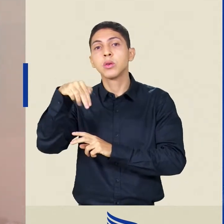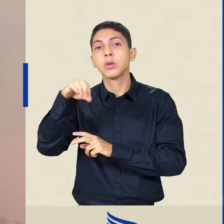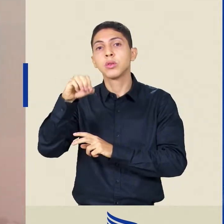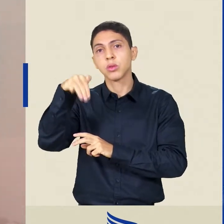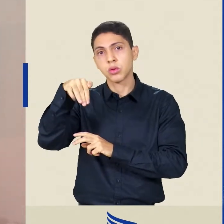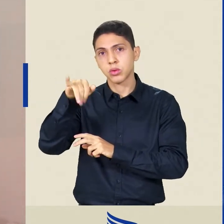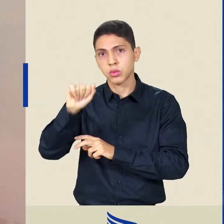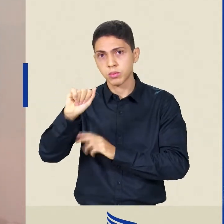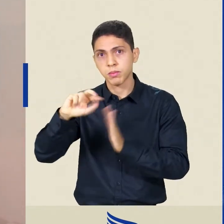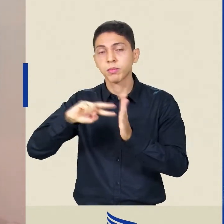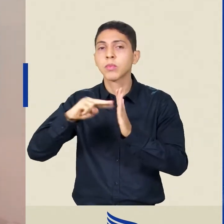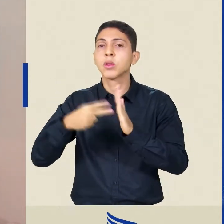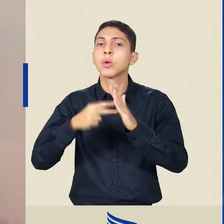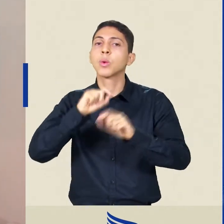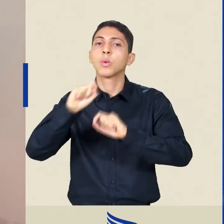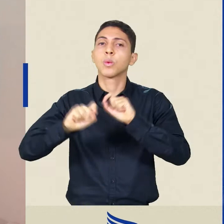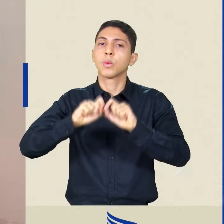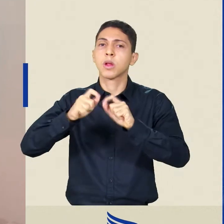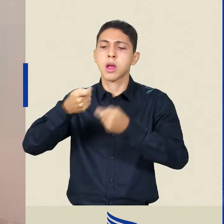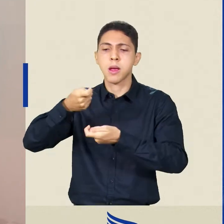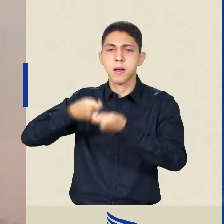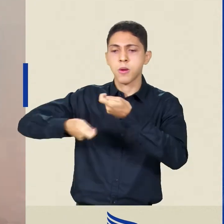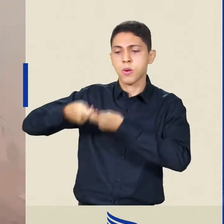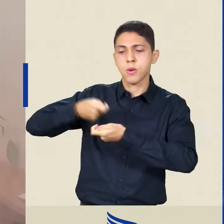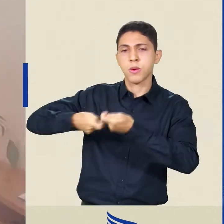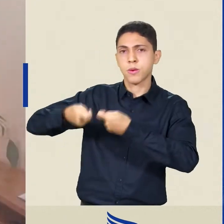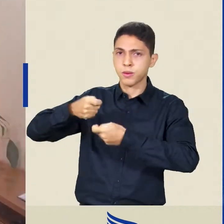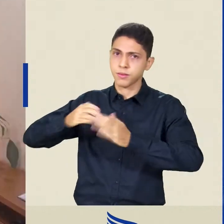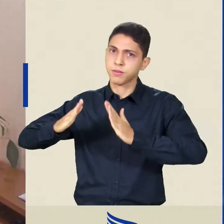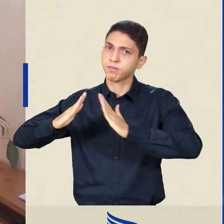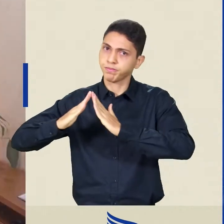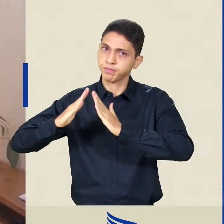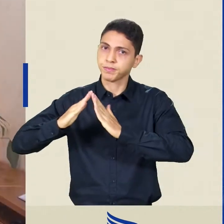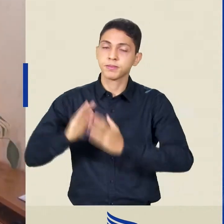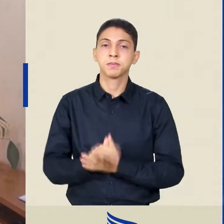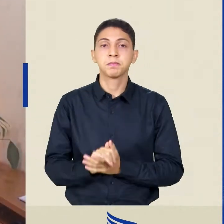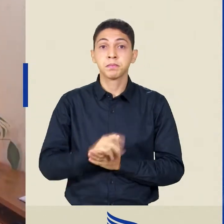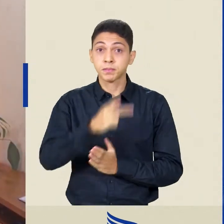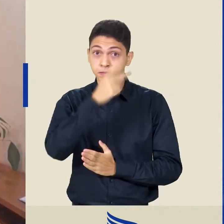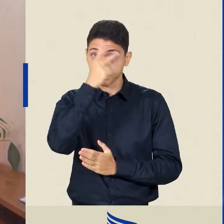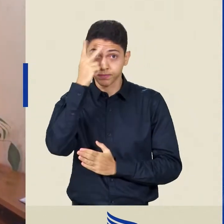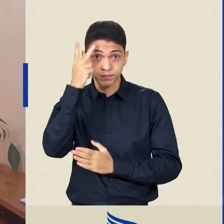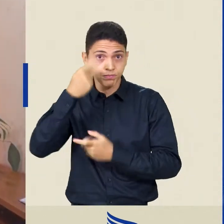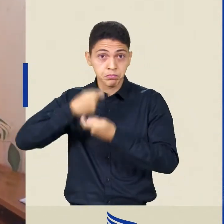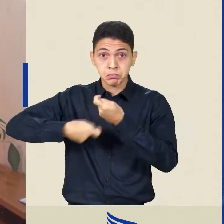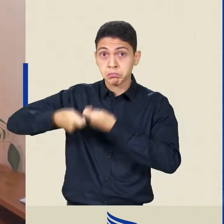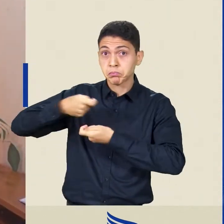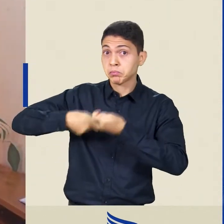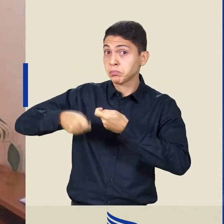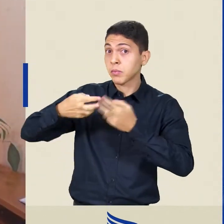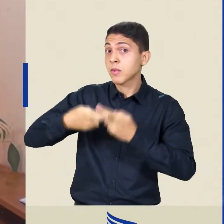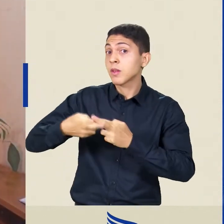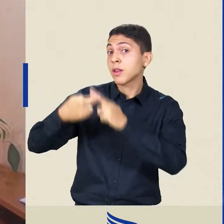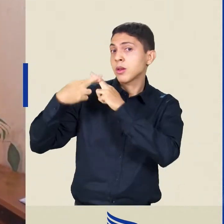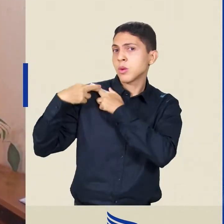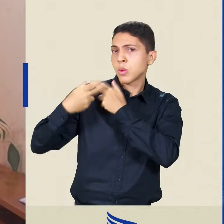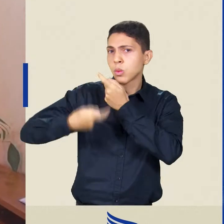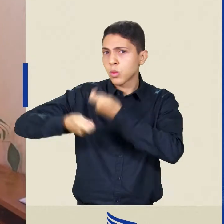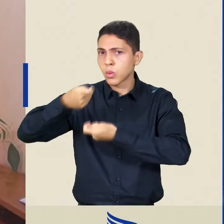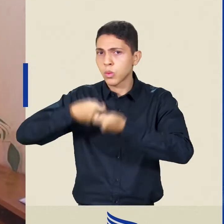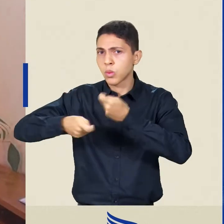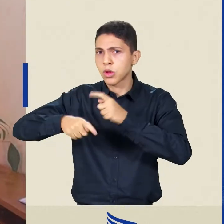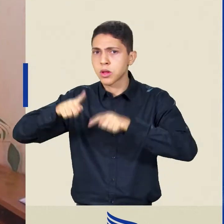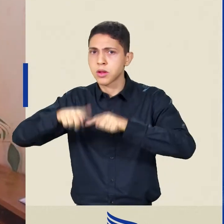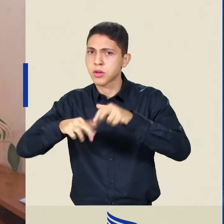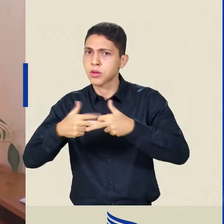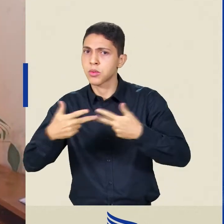análise, significa administrar bem a casa. O mordomo é a pessoa encarregada de administrar bens que não lhe